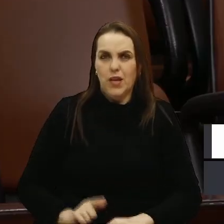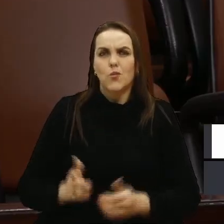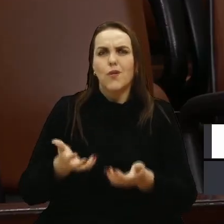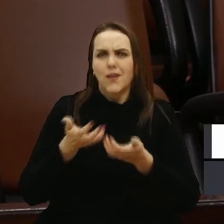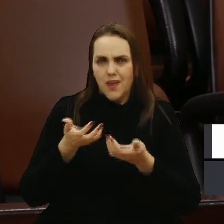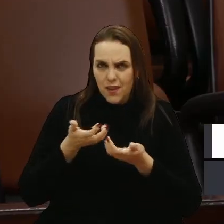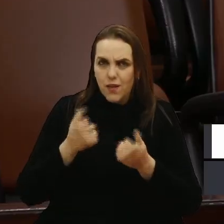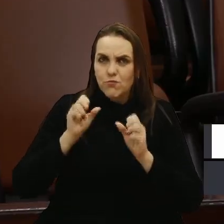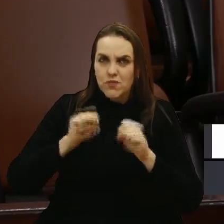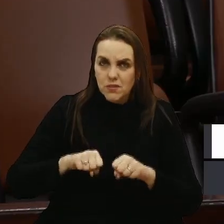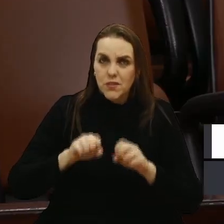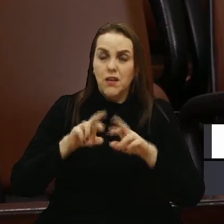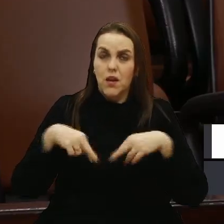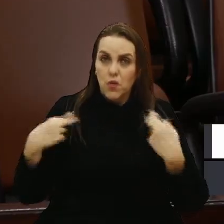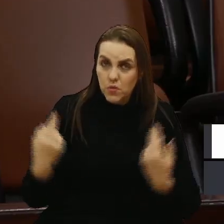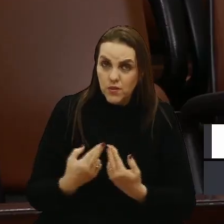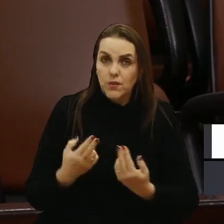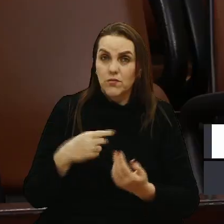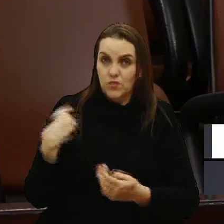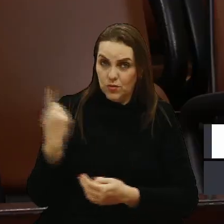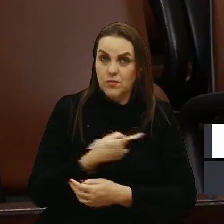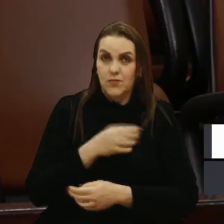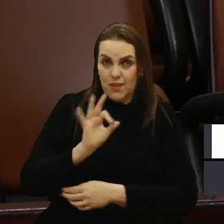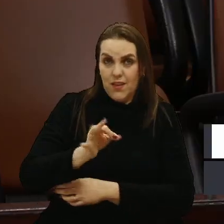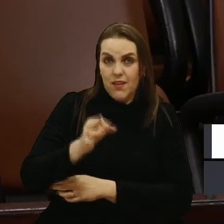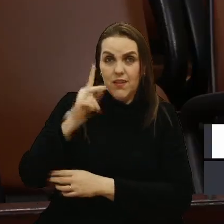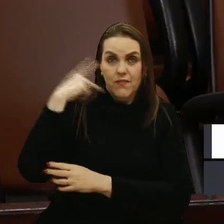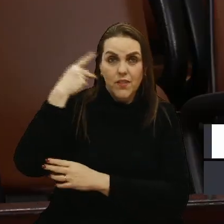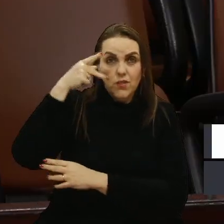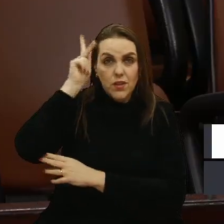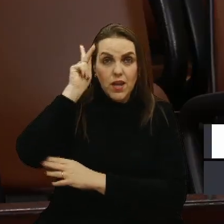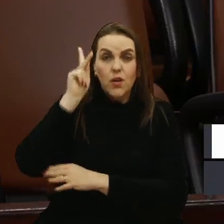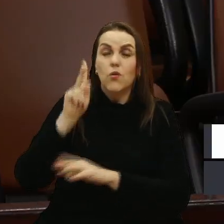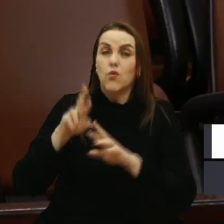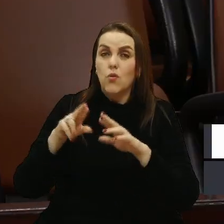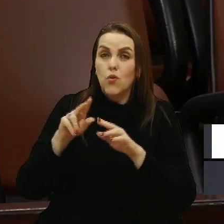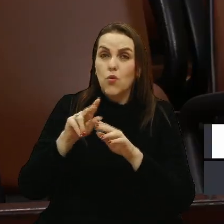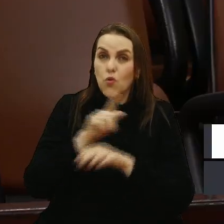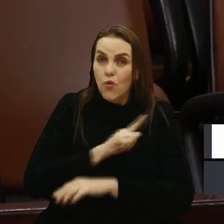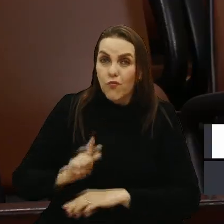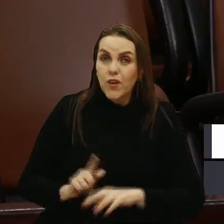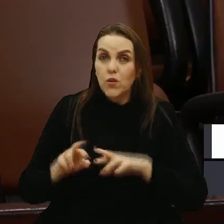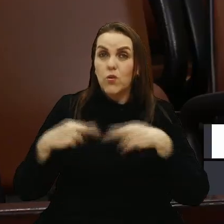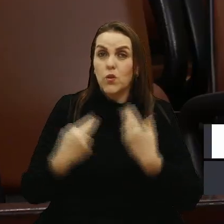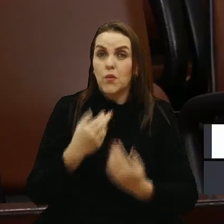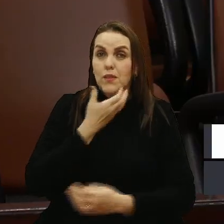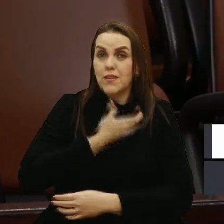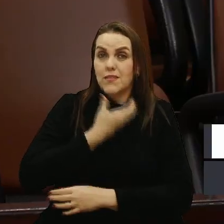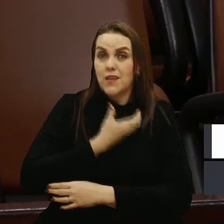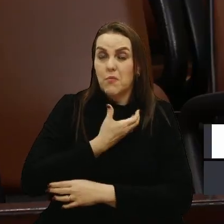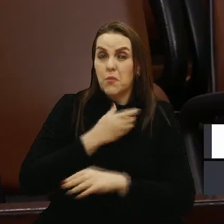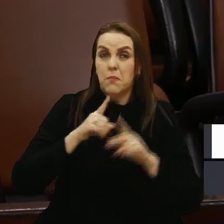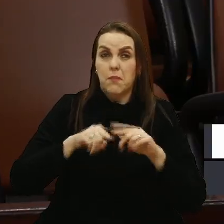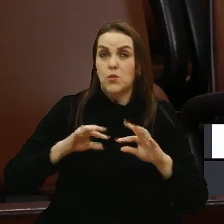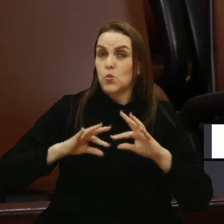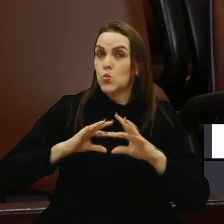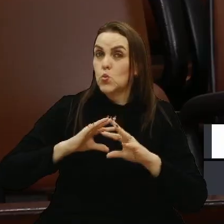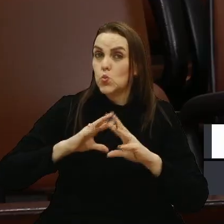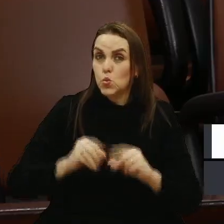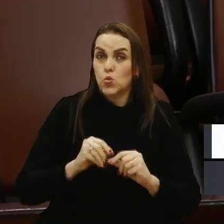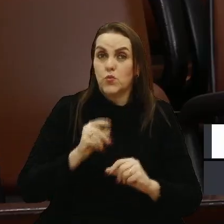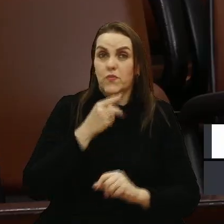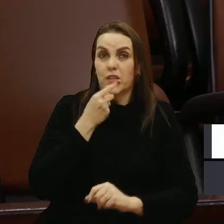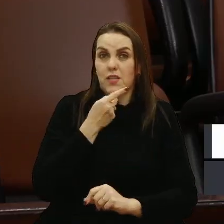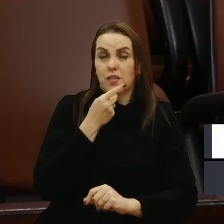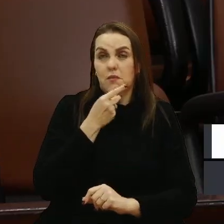gente se reuniu, né, vereador Iago, com o governo em dezembro. Mas tudo que nós